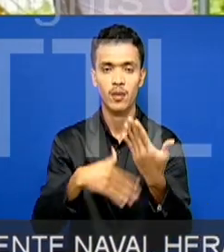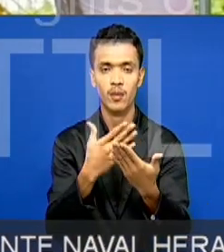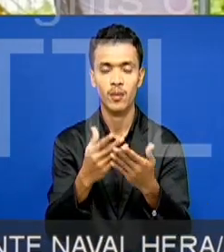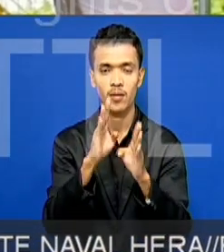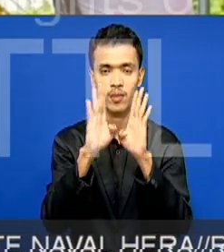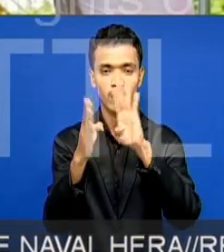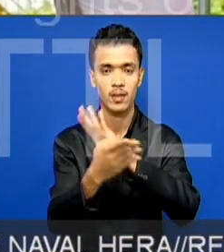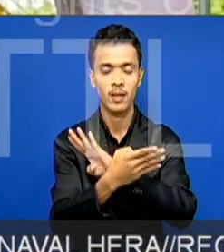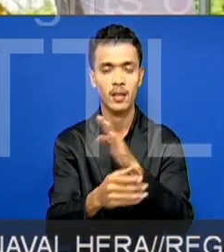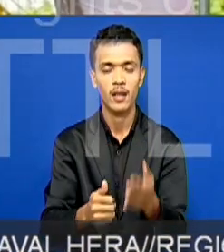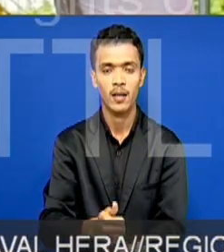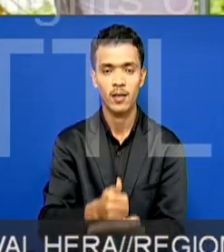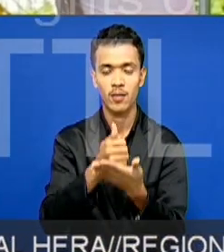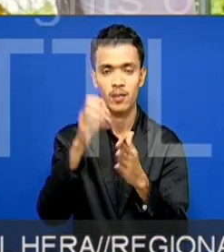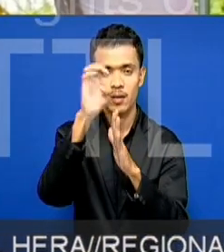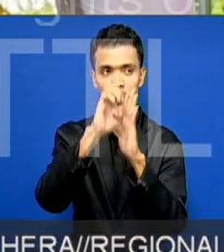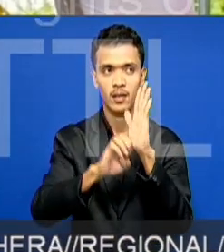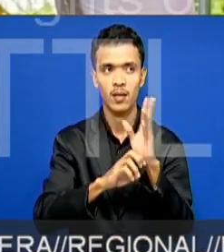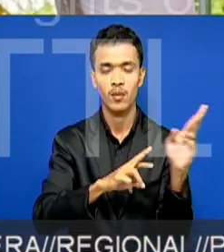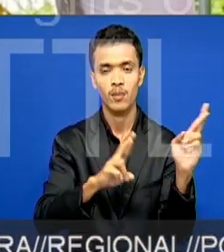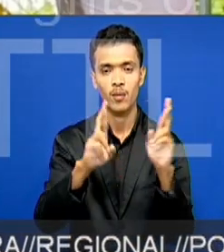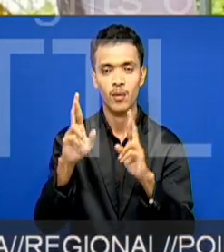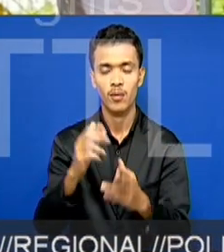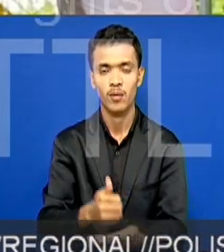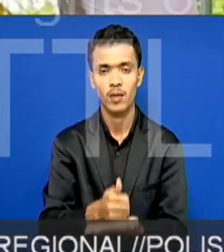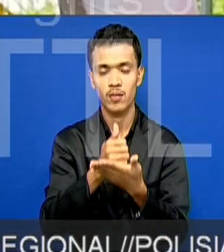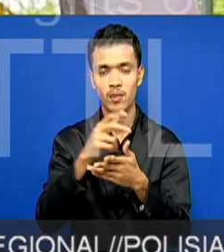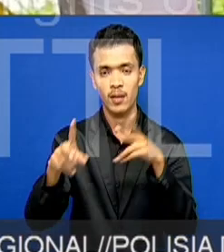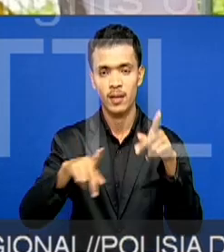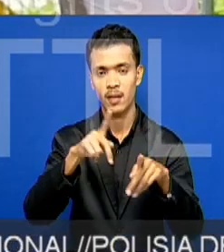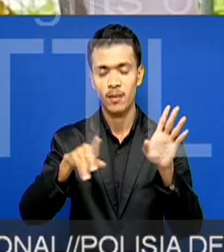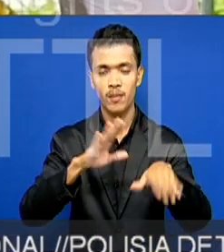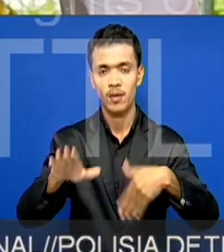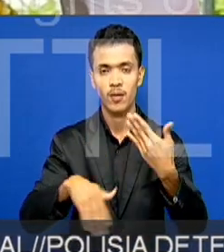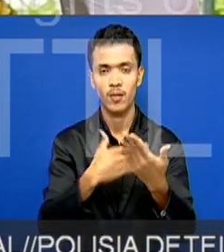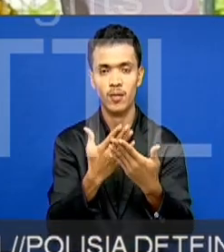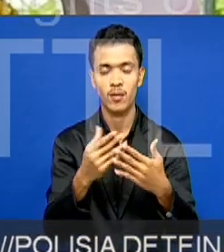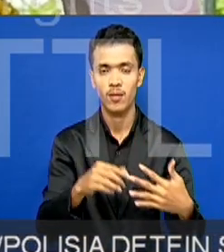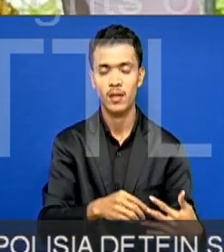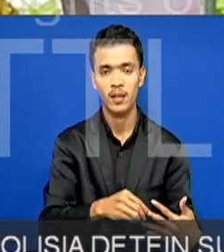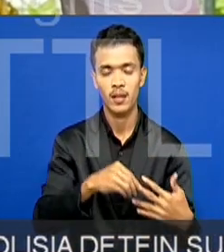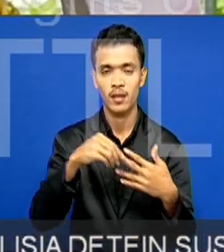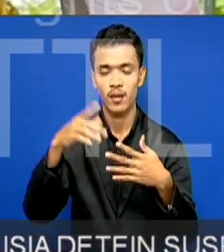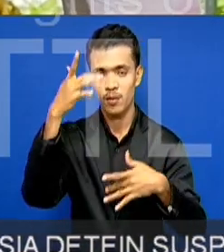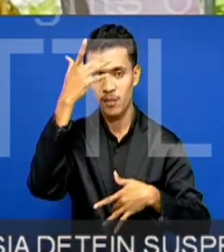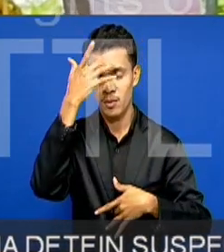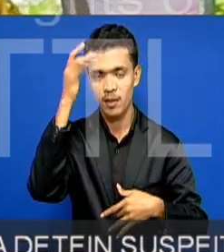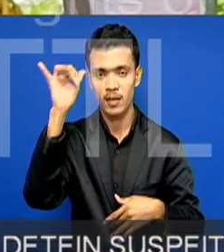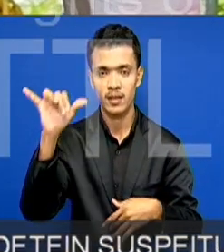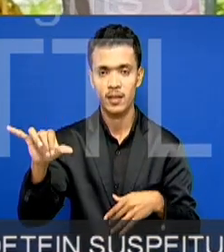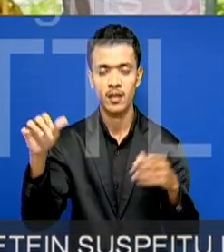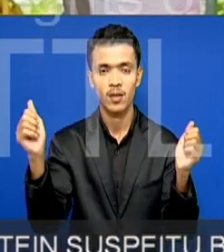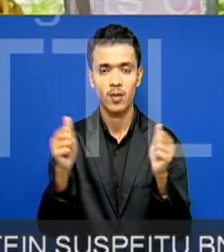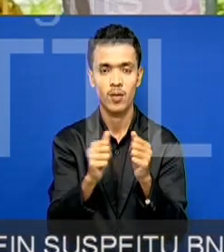nebe pronto atu servir no ajuda e ma hotu liu ba mora sira rodomi no